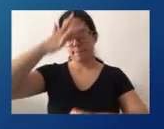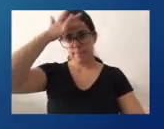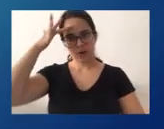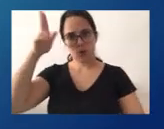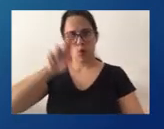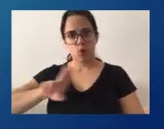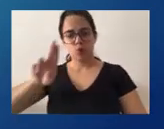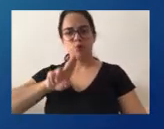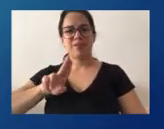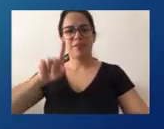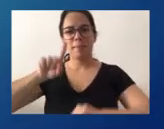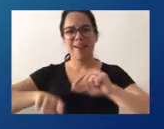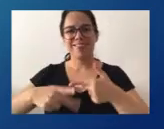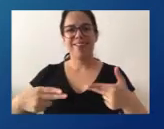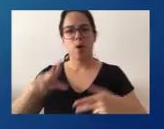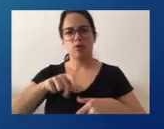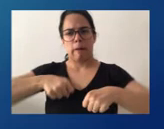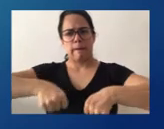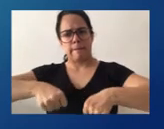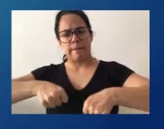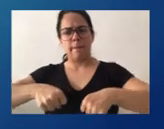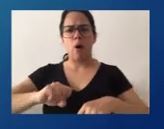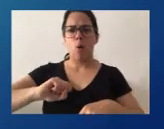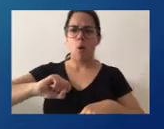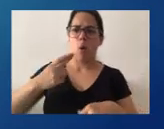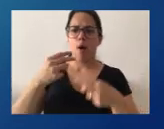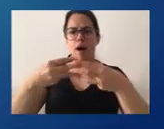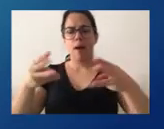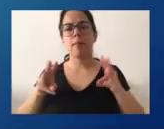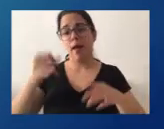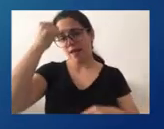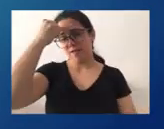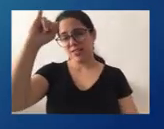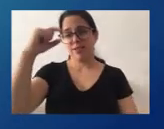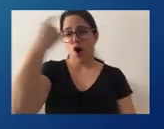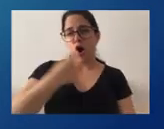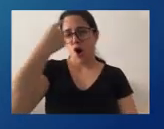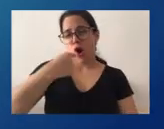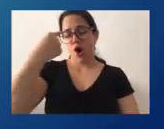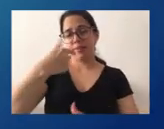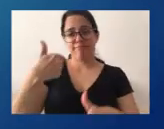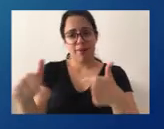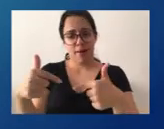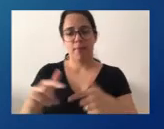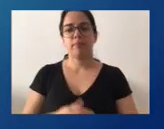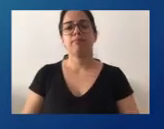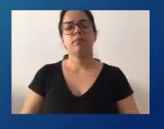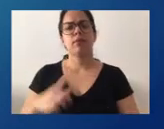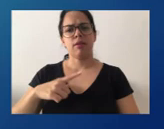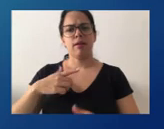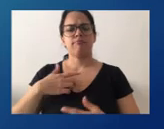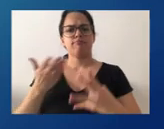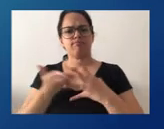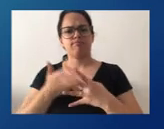né? Então, tentar se fazer ali um revezamento para a pessoa não ficar muitas horas realizando aquela atividade, um intervalo para descanso, que é